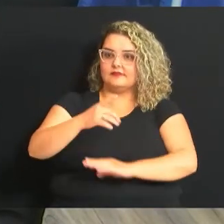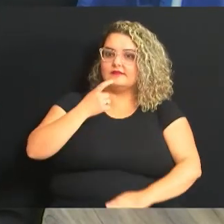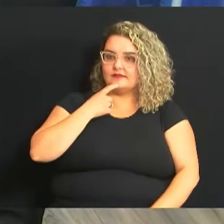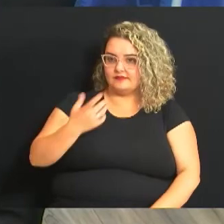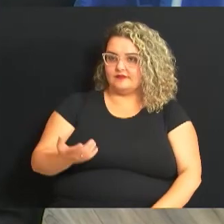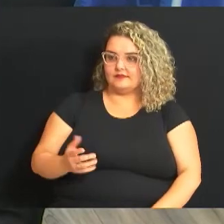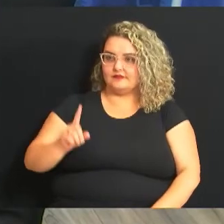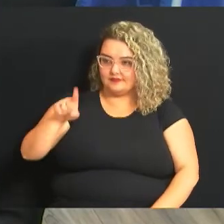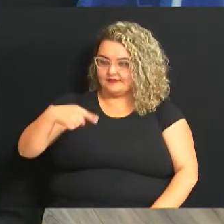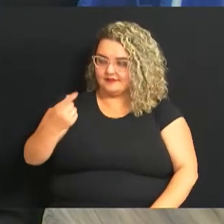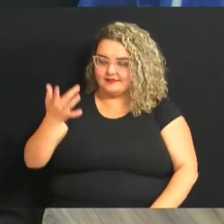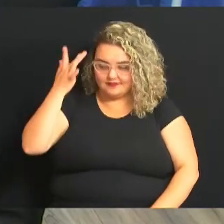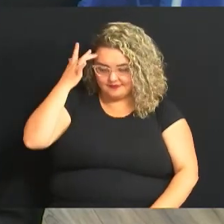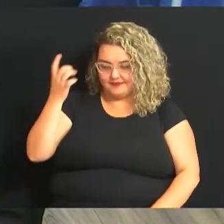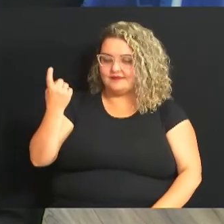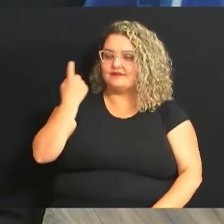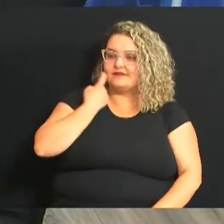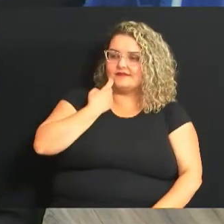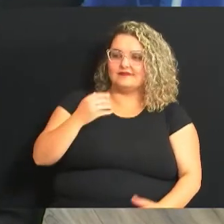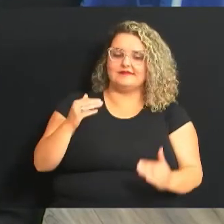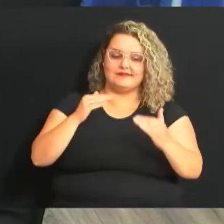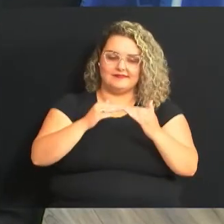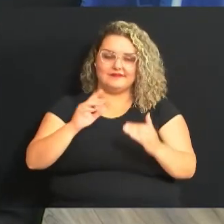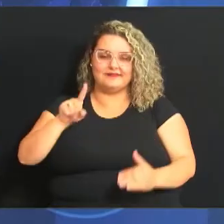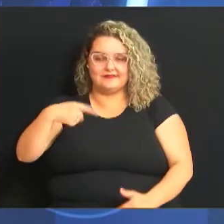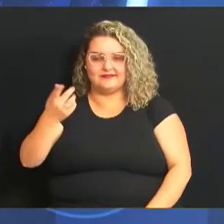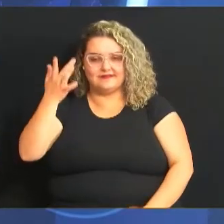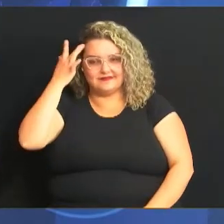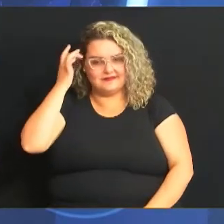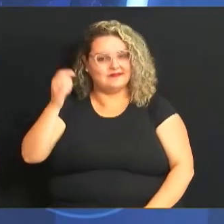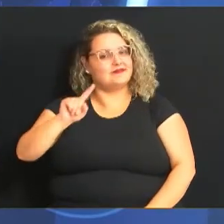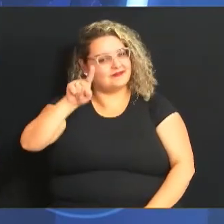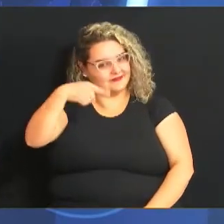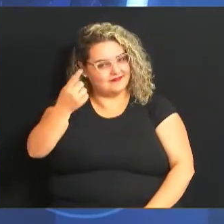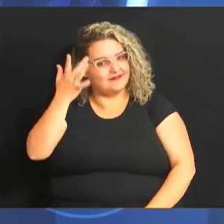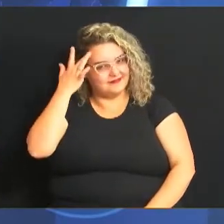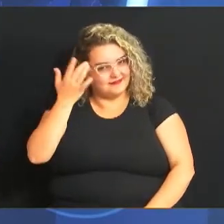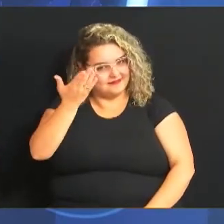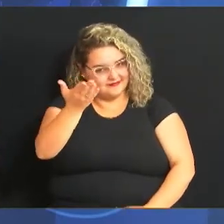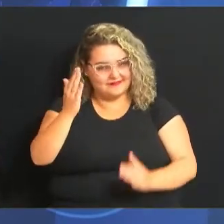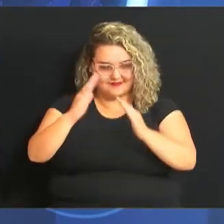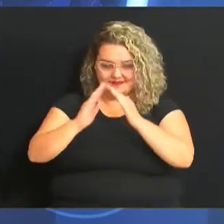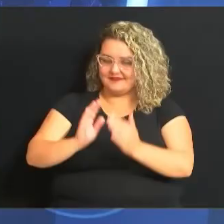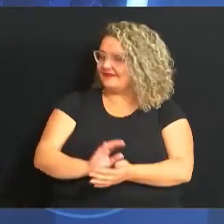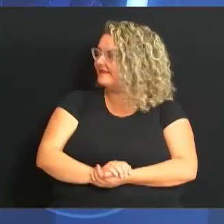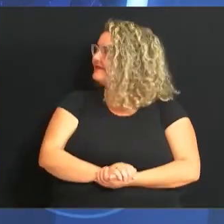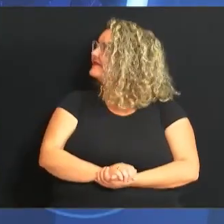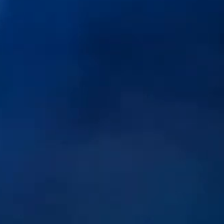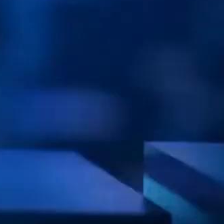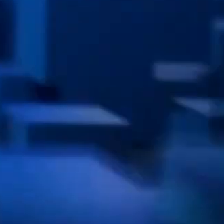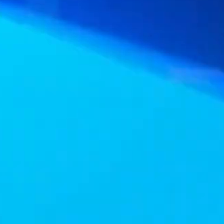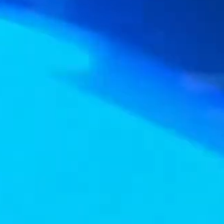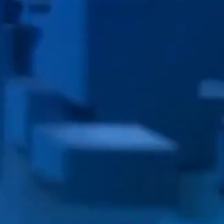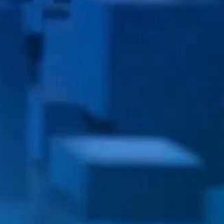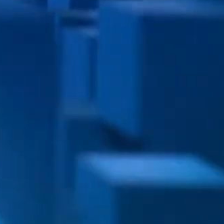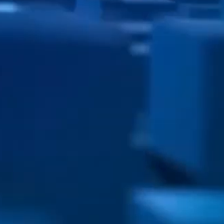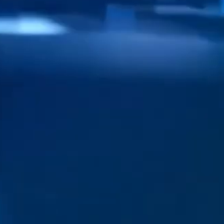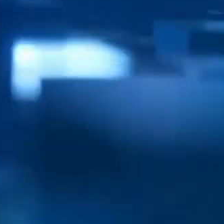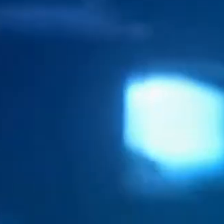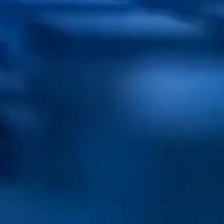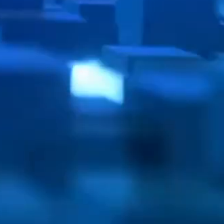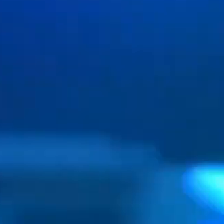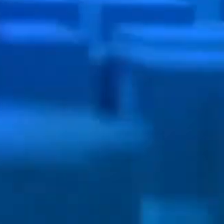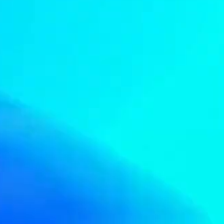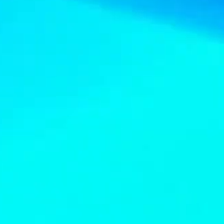e princípios, professor Alberto, que eu tenho carregado comigo até hoje.